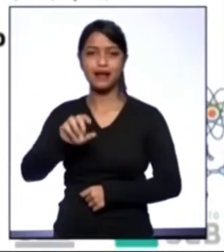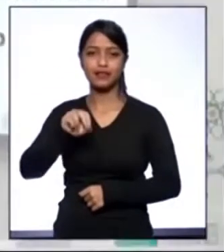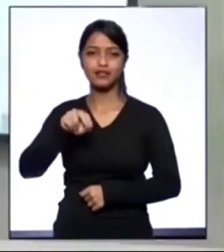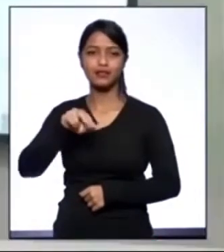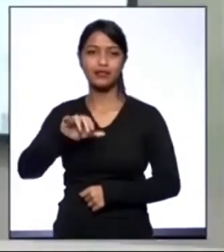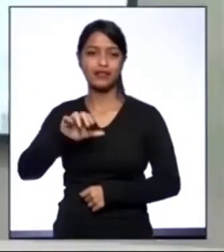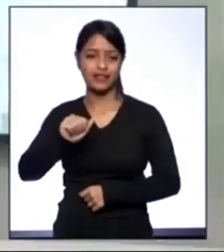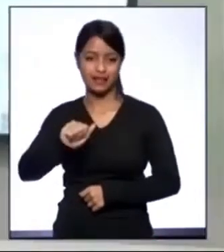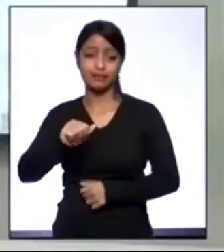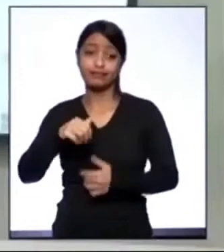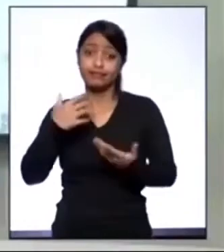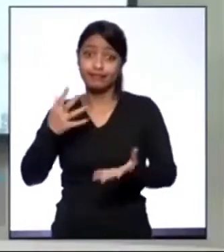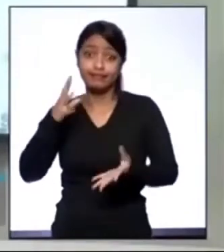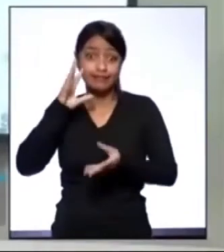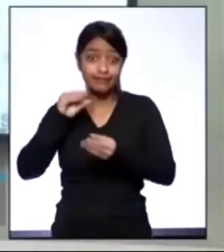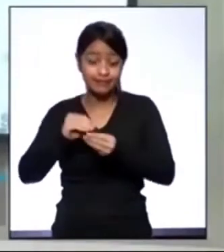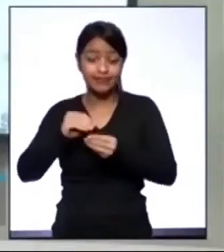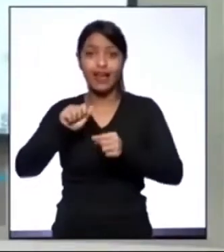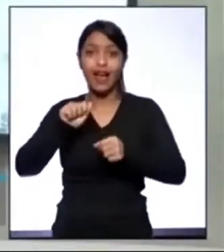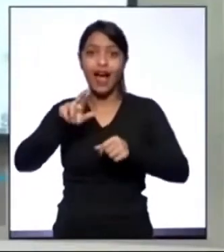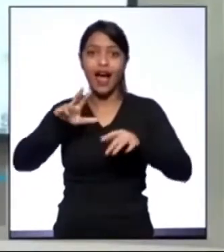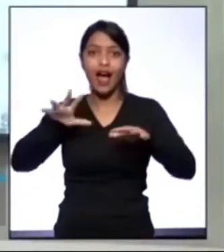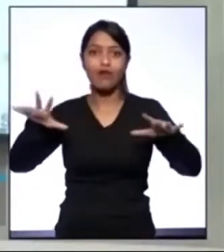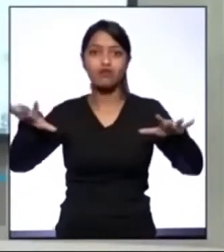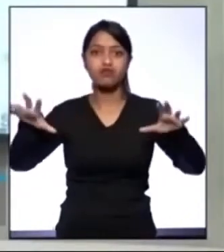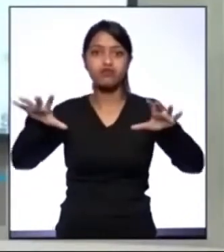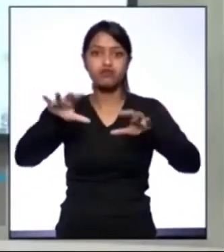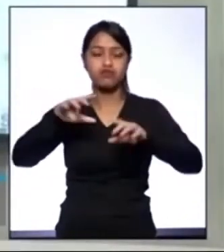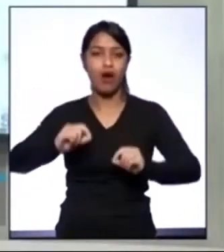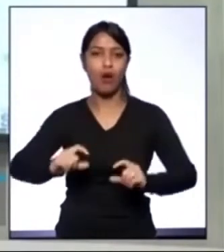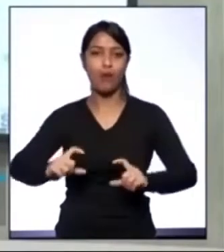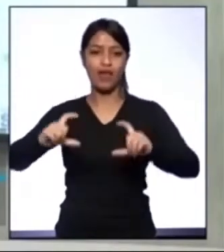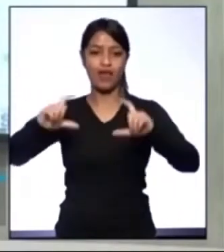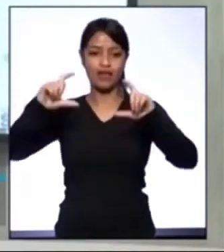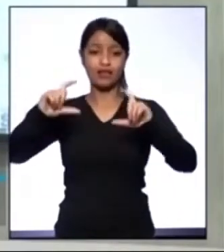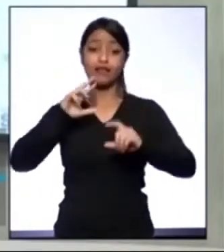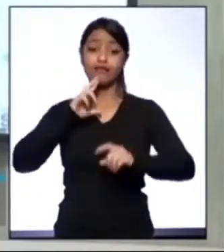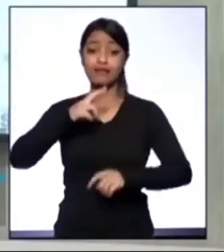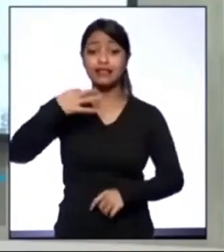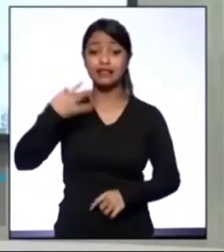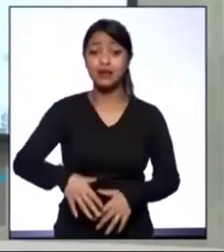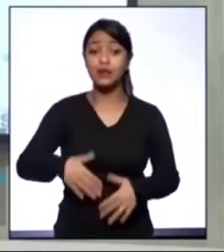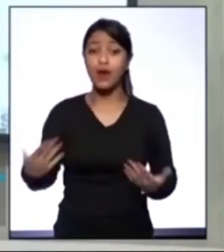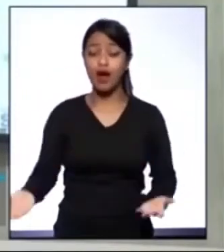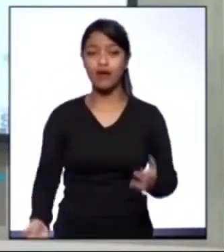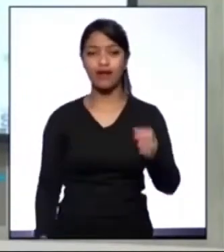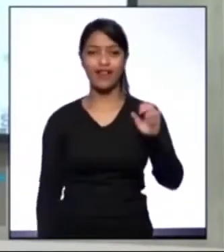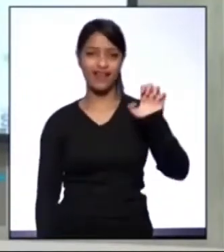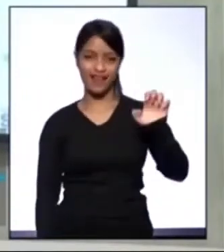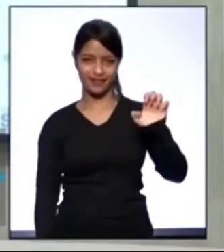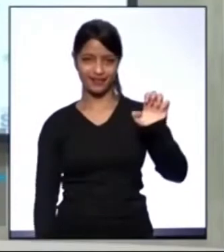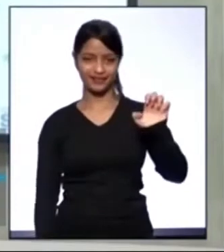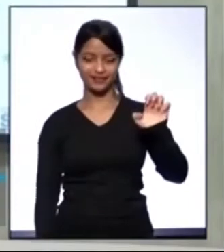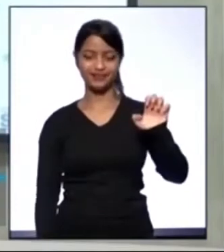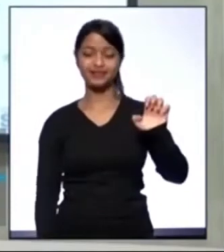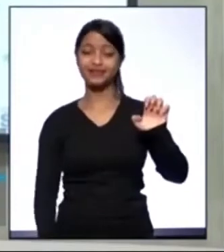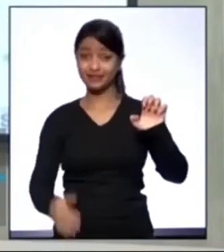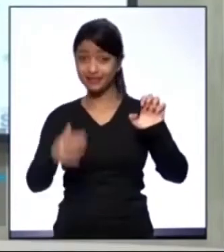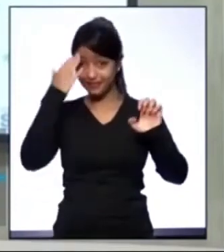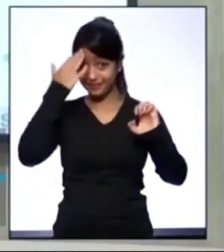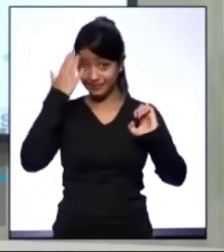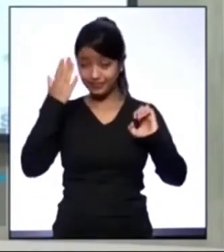correta, letra E. Então, lembrando, galera, existem tipos de precipitação em relação à sua origem. Vamos